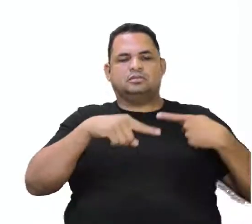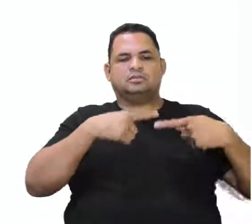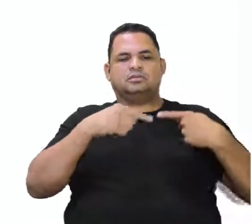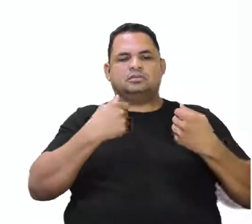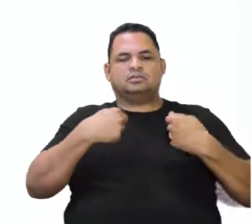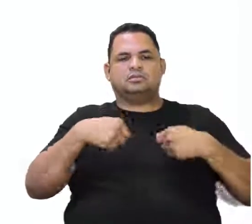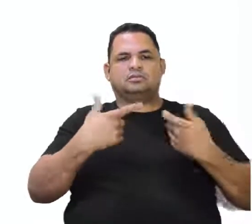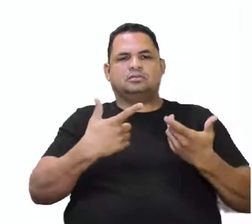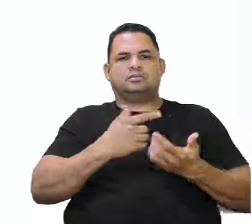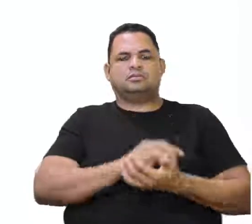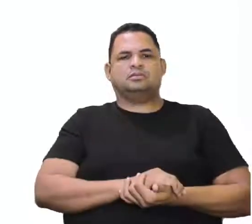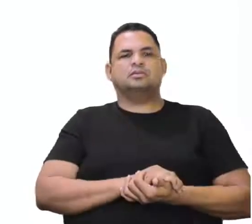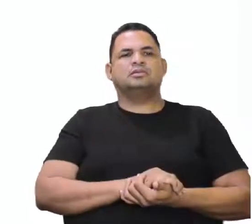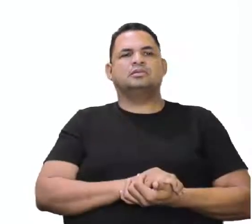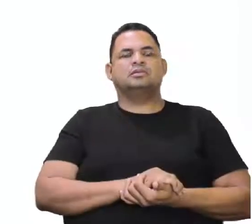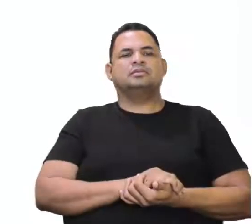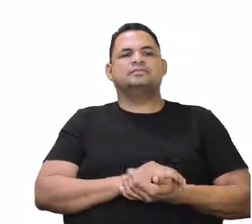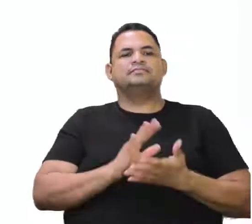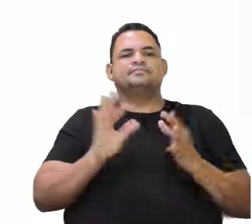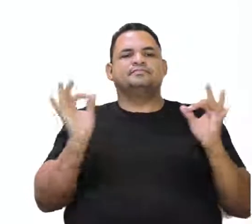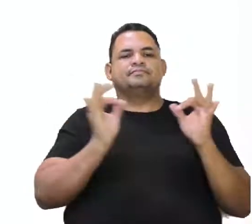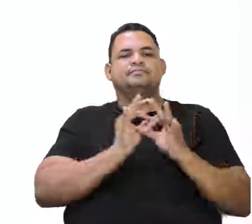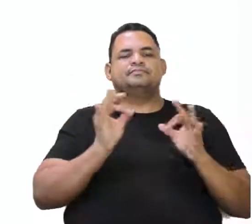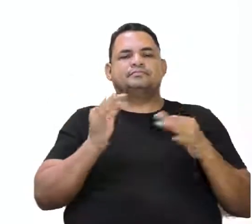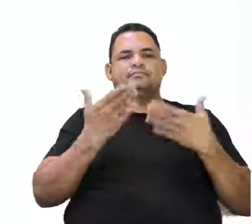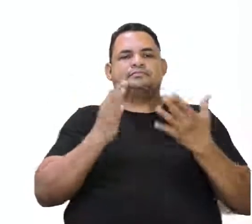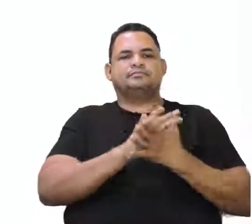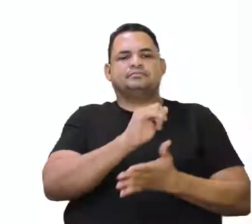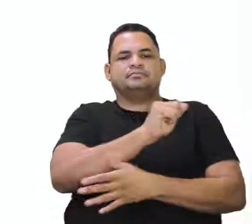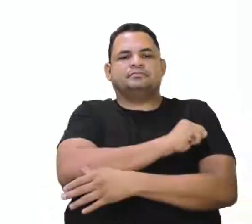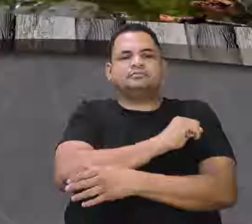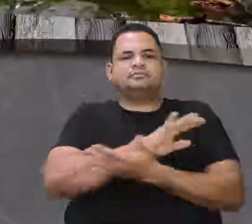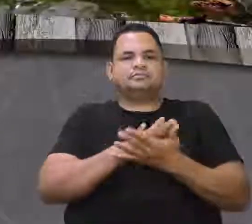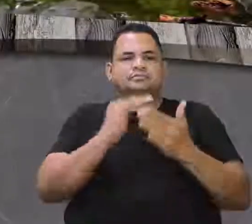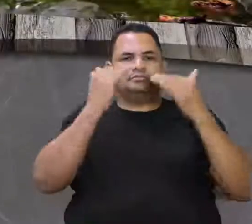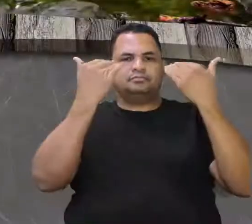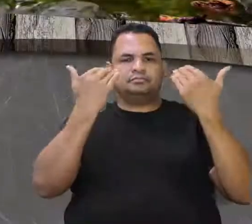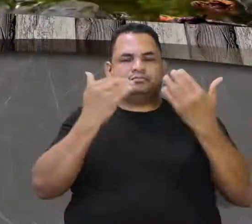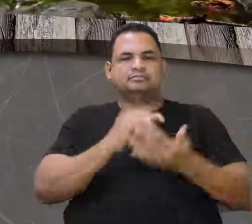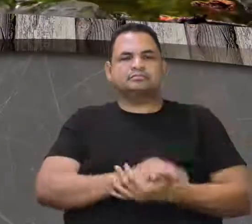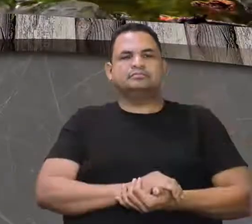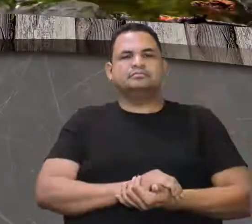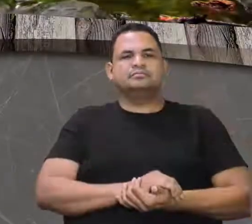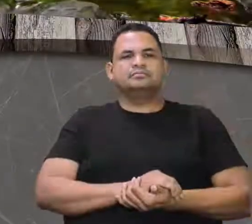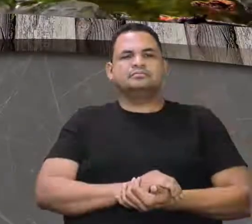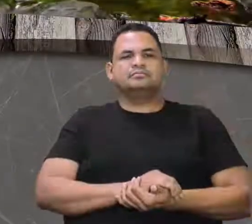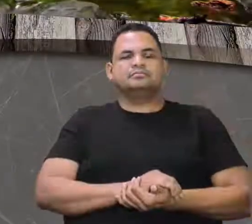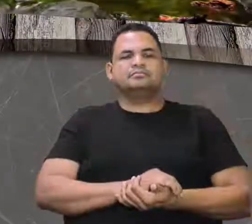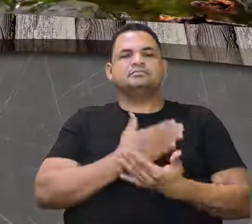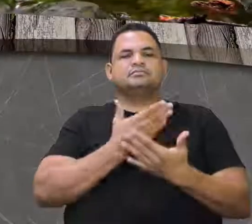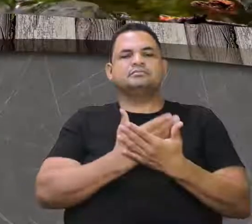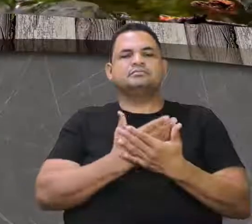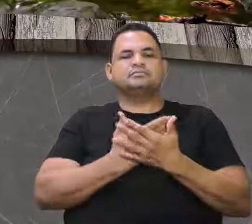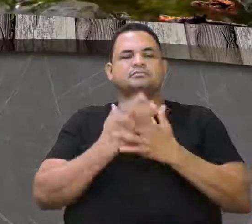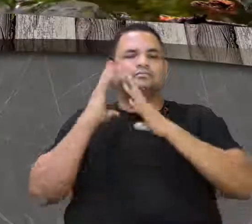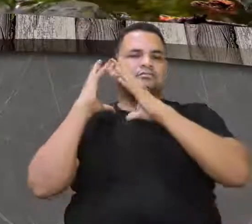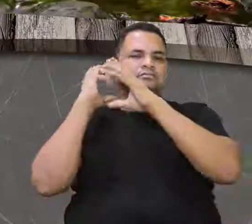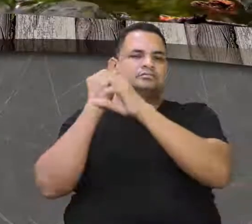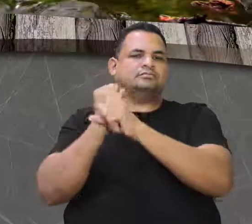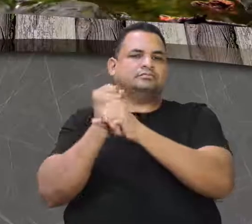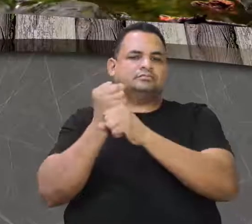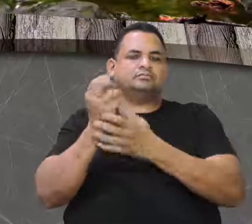espécies precisam estar se reproduzindo. Perfeito, galera? Olha aqui para mim. Então, essa foi a nossa revisão